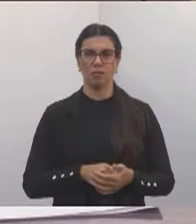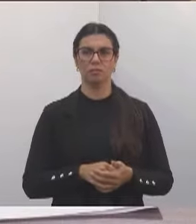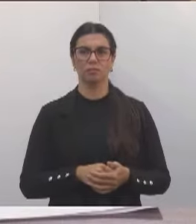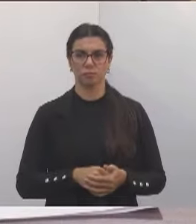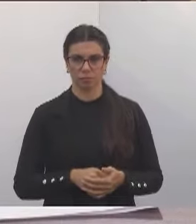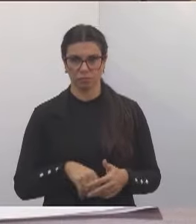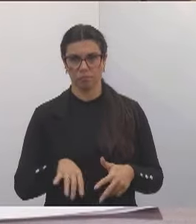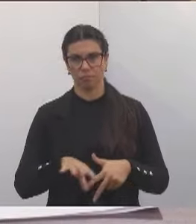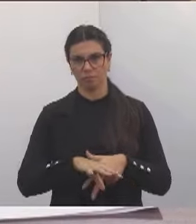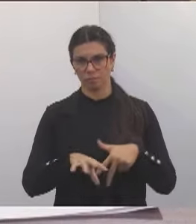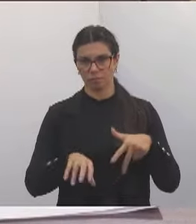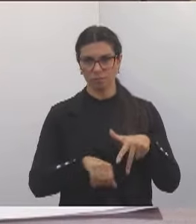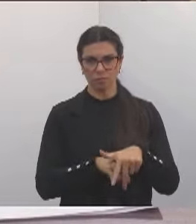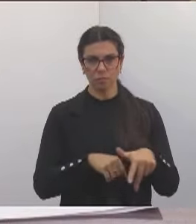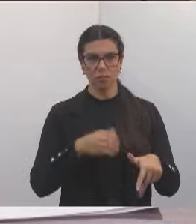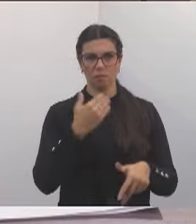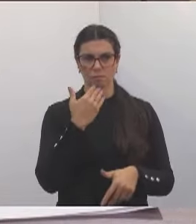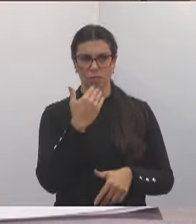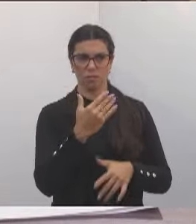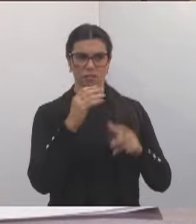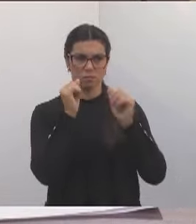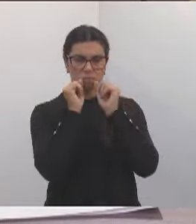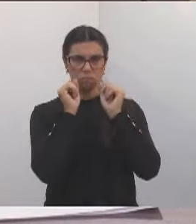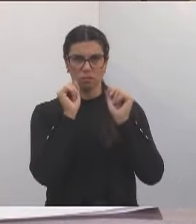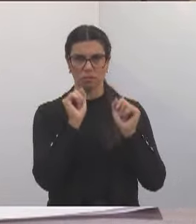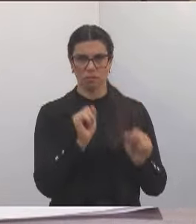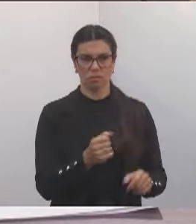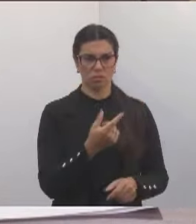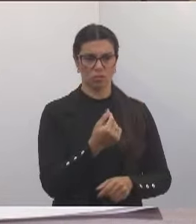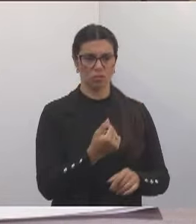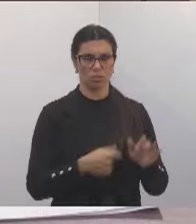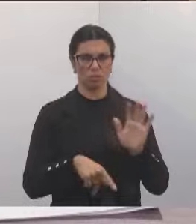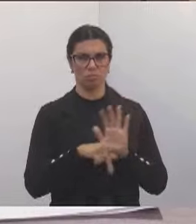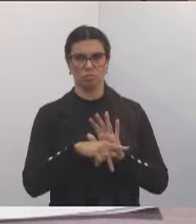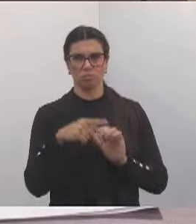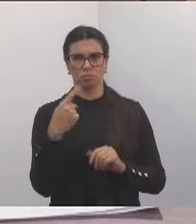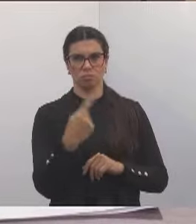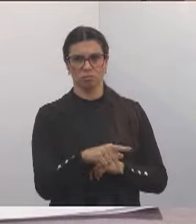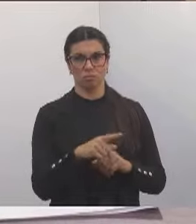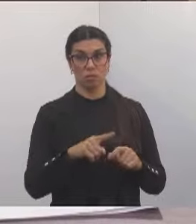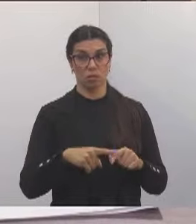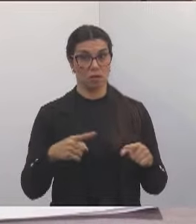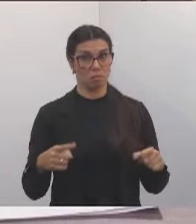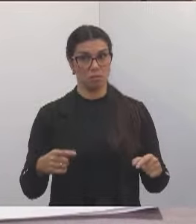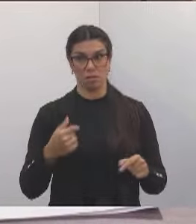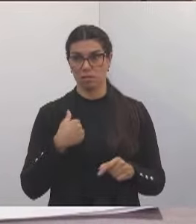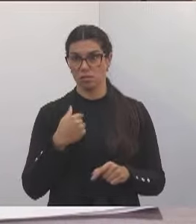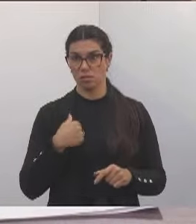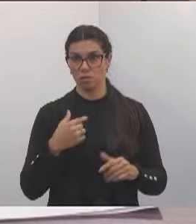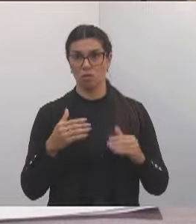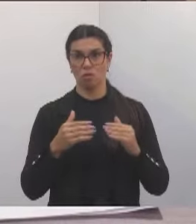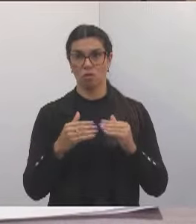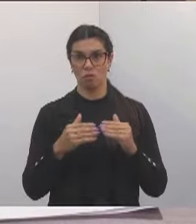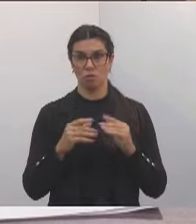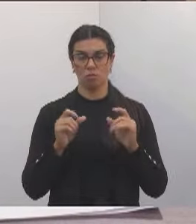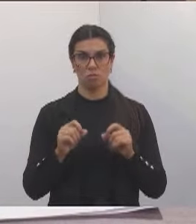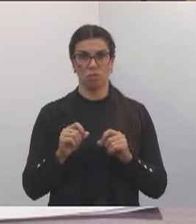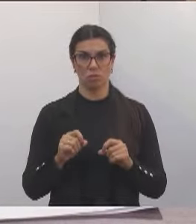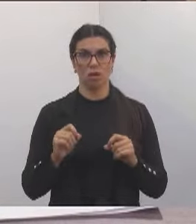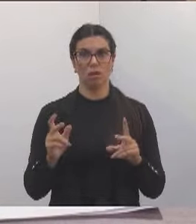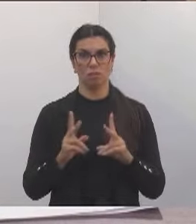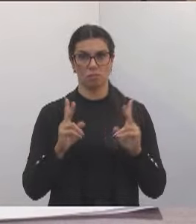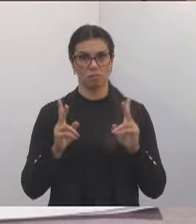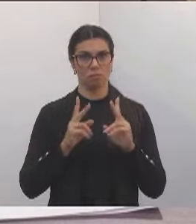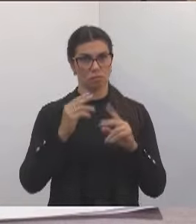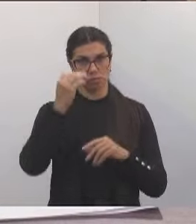né? De pedir uma certa quantia para ele colocar no bolso. Mas eu também concordo com você. Ninguém deve se deixar corromper,